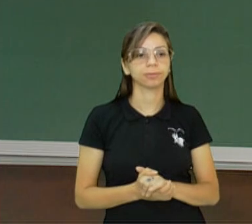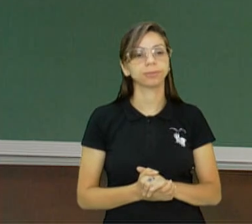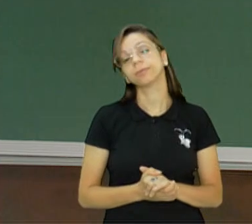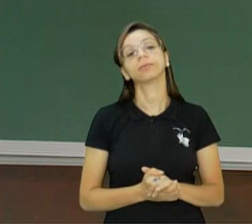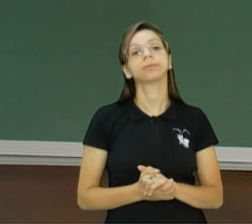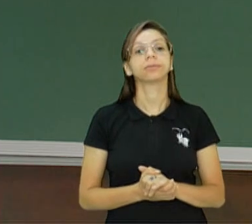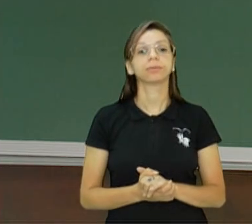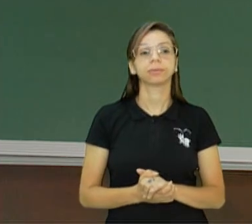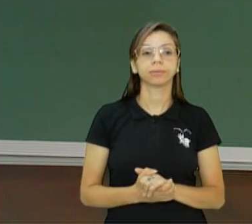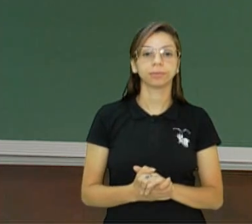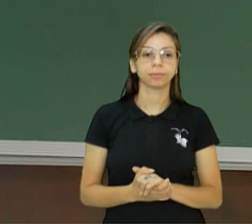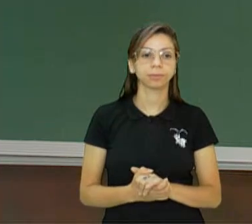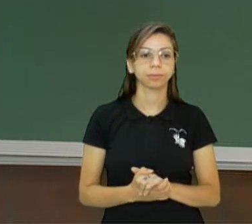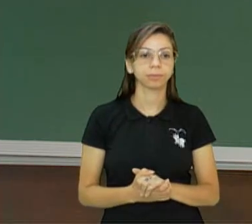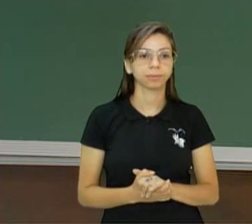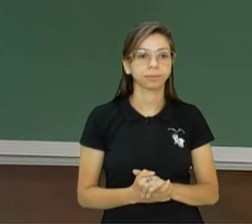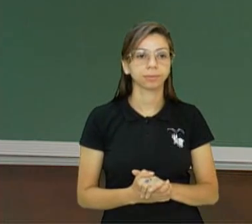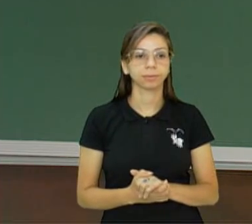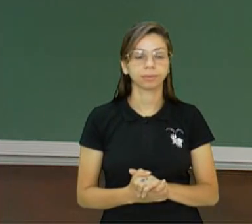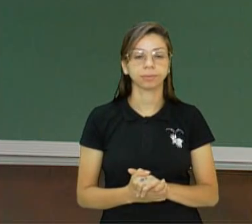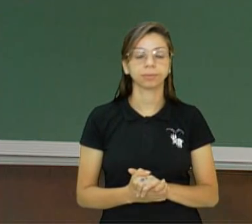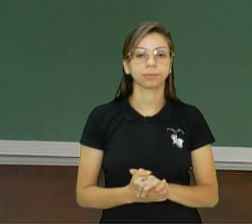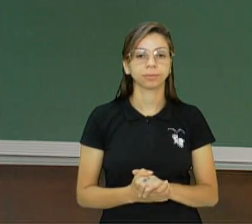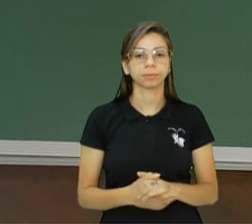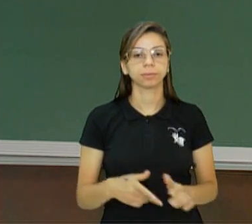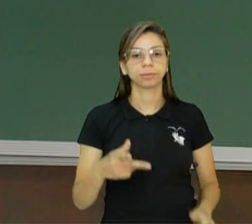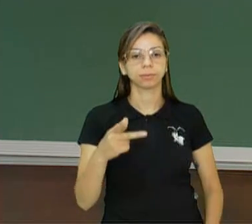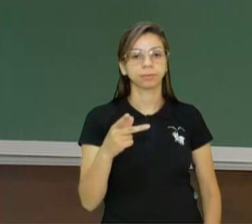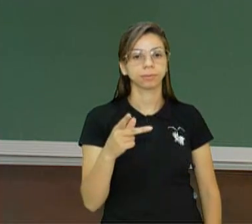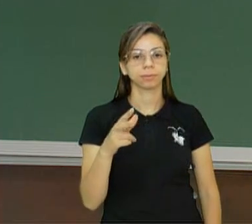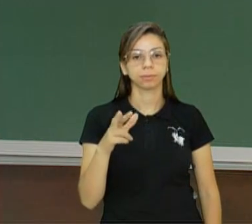nosso próximo aqui é o prisma de base